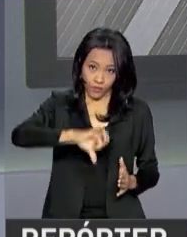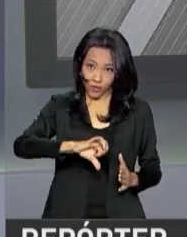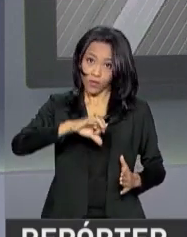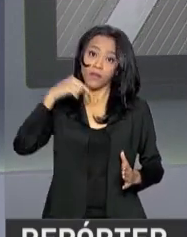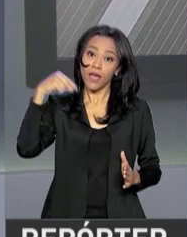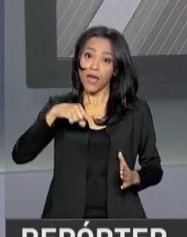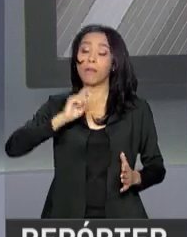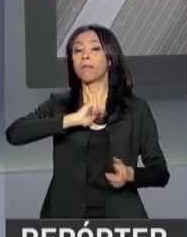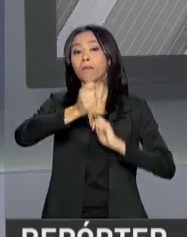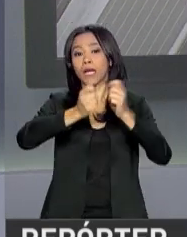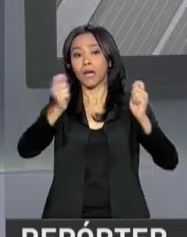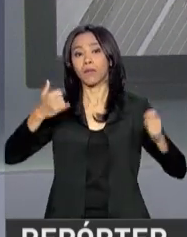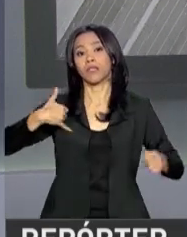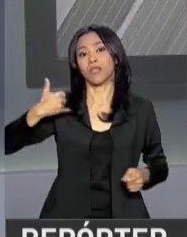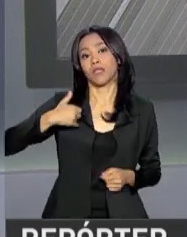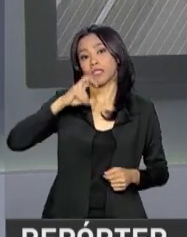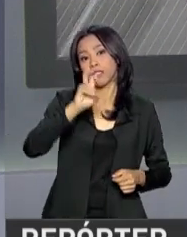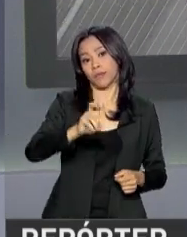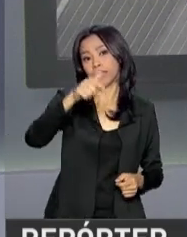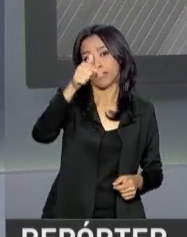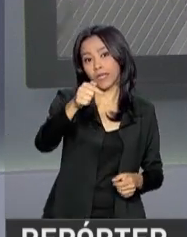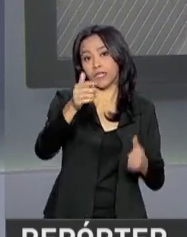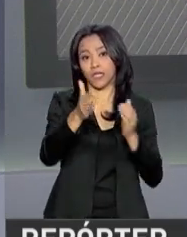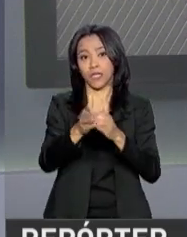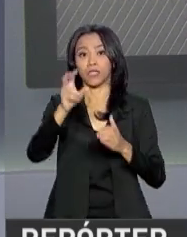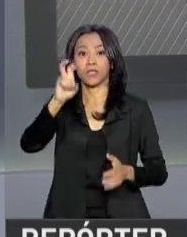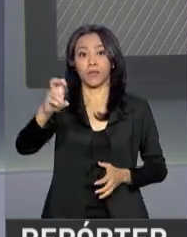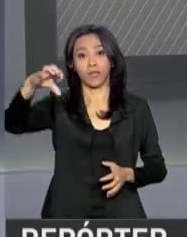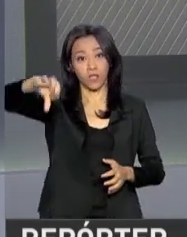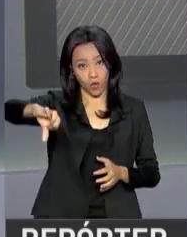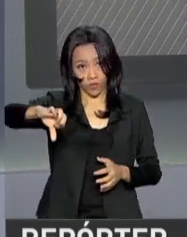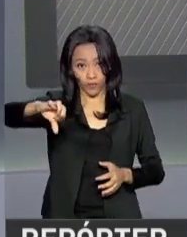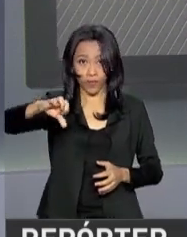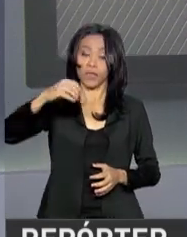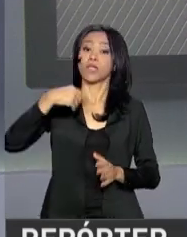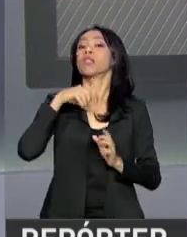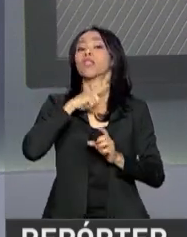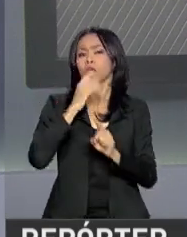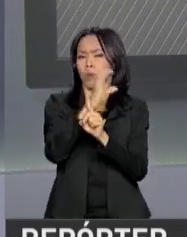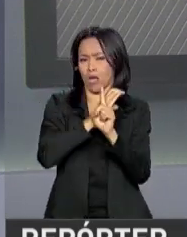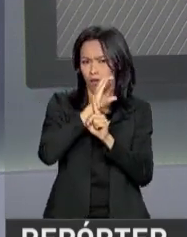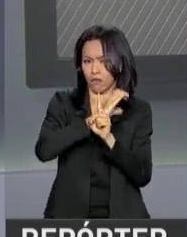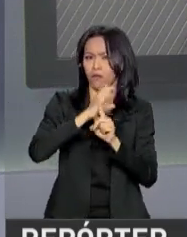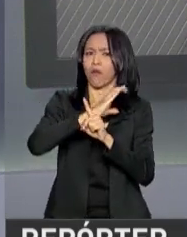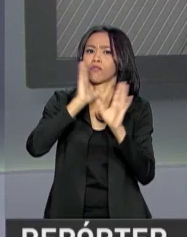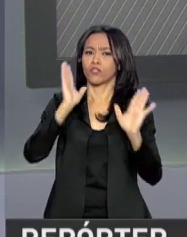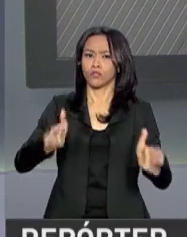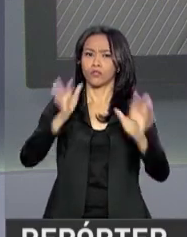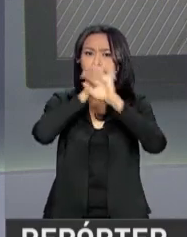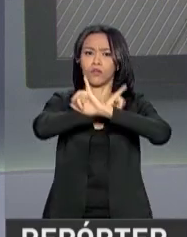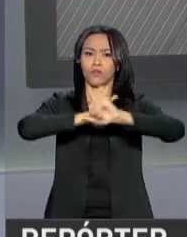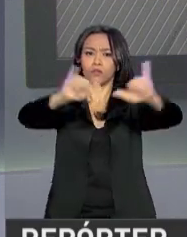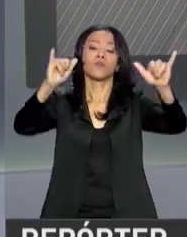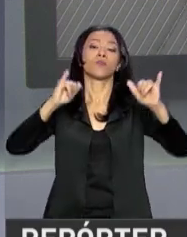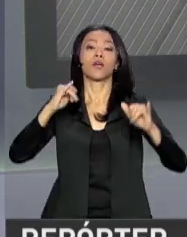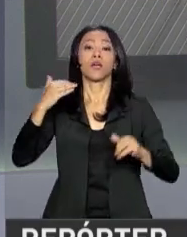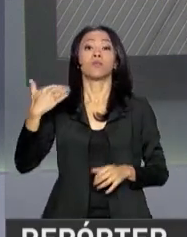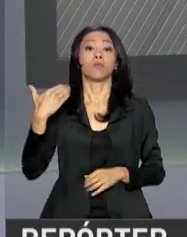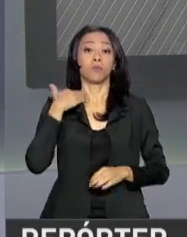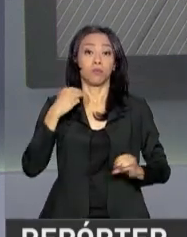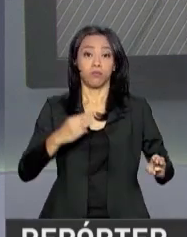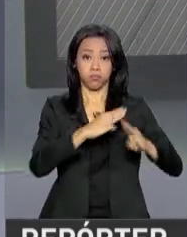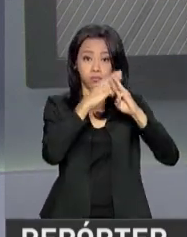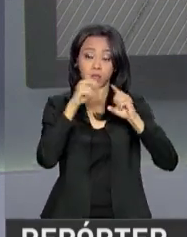feitos para quem tem entre 57 e 59 anos de acordo com o calendário divulgado pela caixa econômica federal e pelo banco do